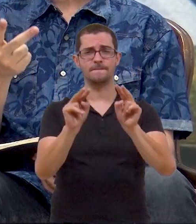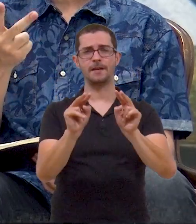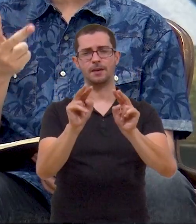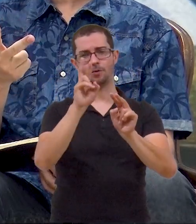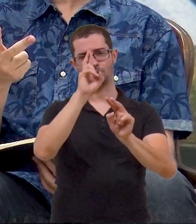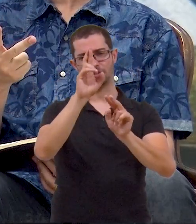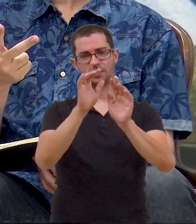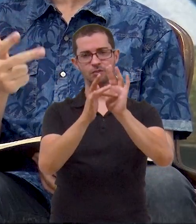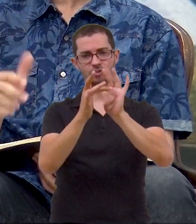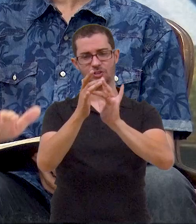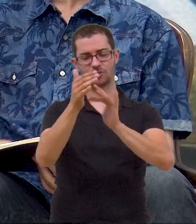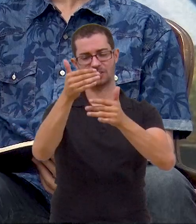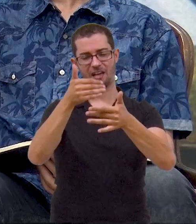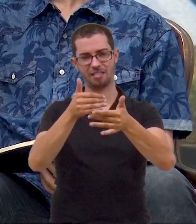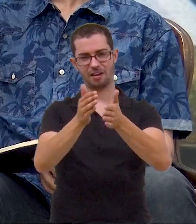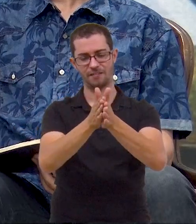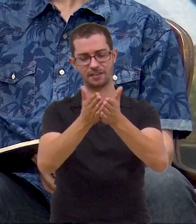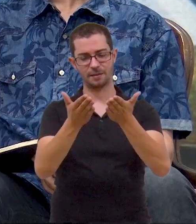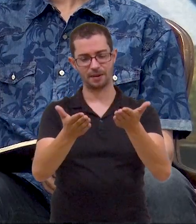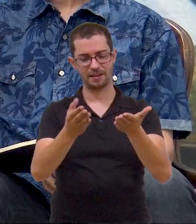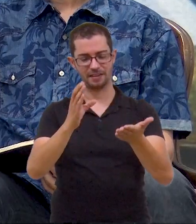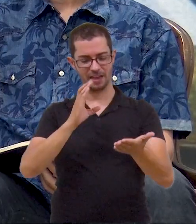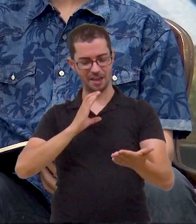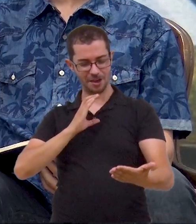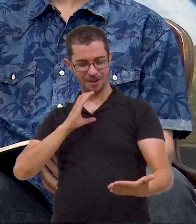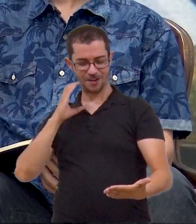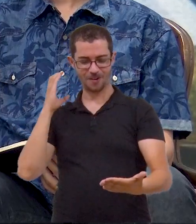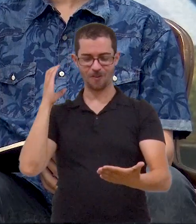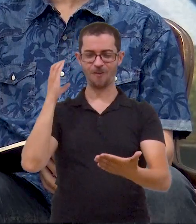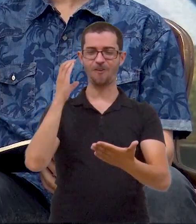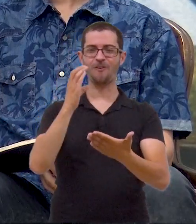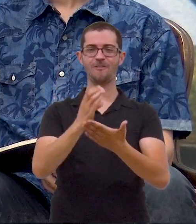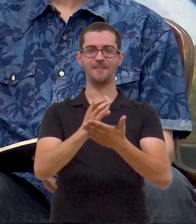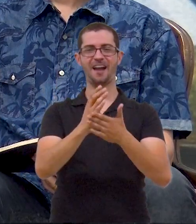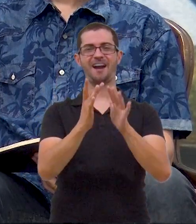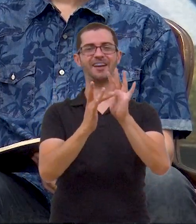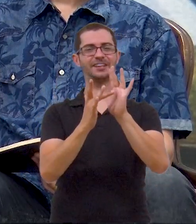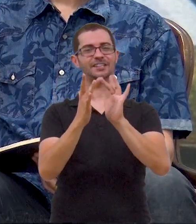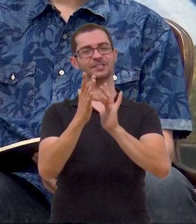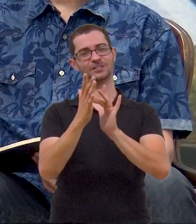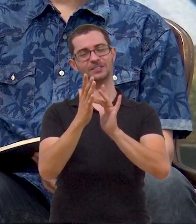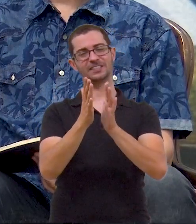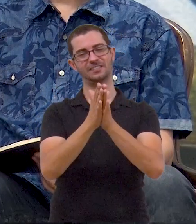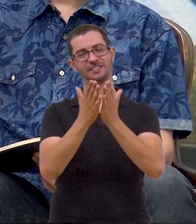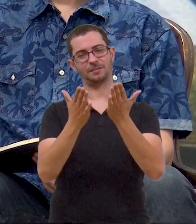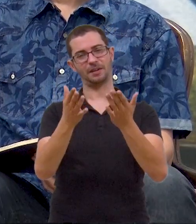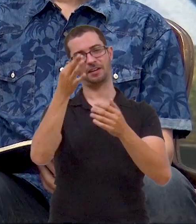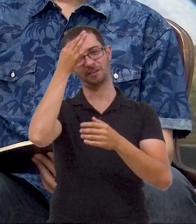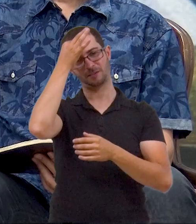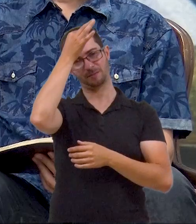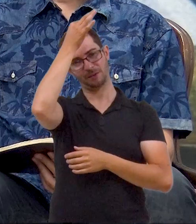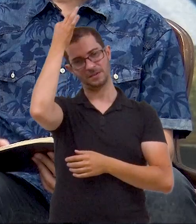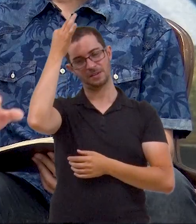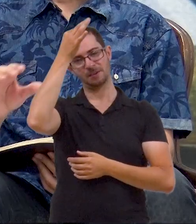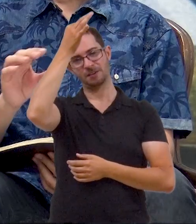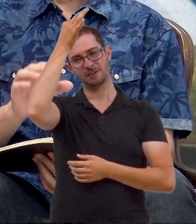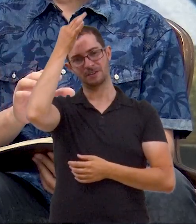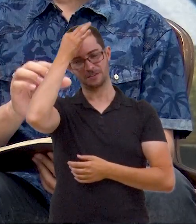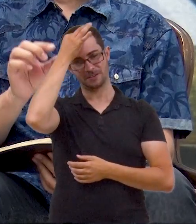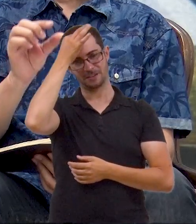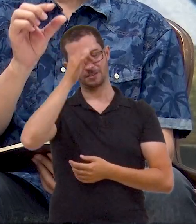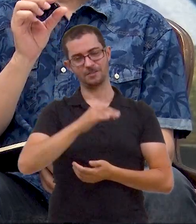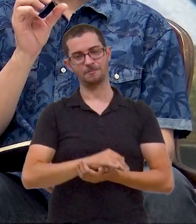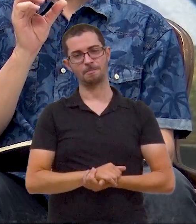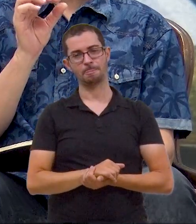palavra e confiar no Senhor Jesus através da palavra, por meio do Espírito Santo. Aleluia. Ficamos